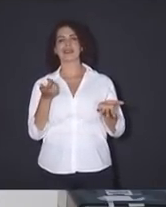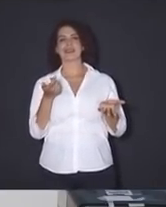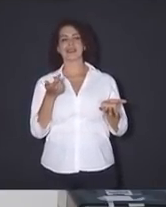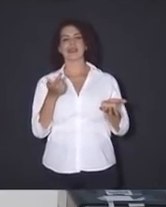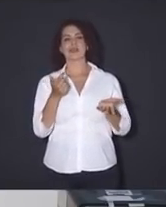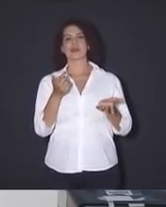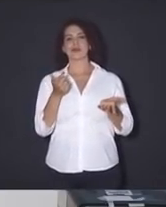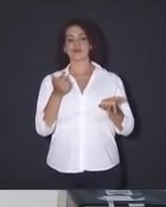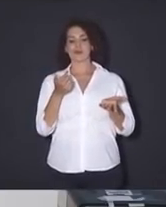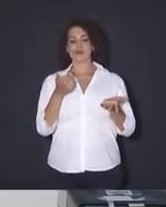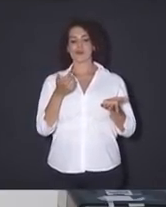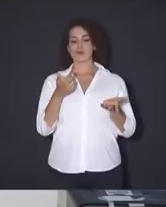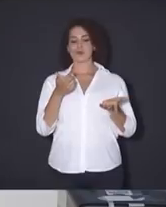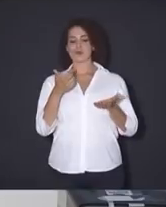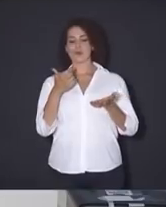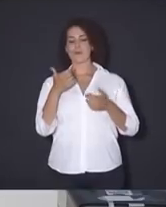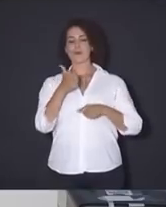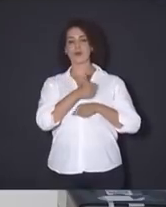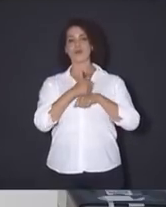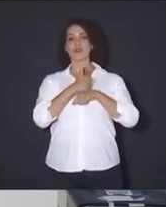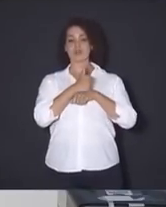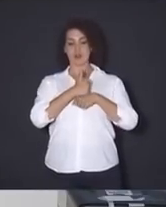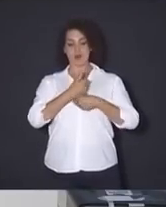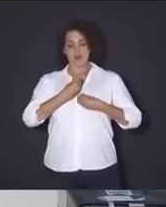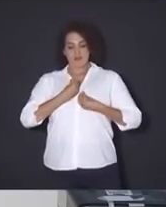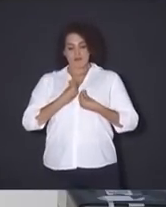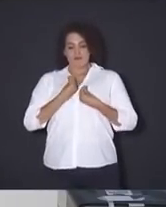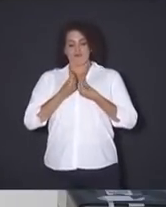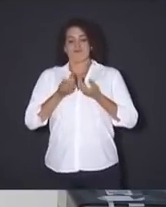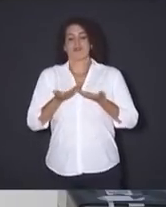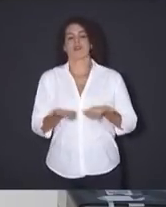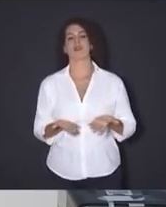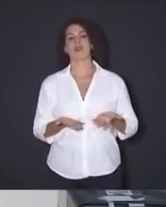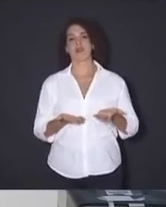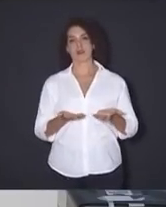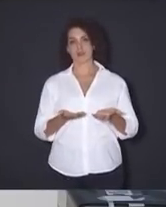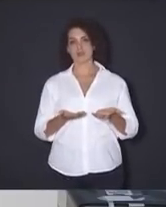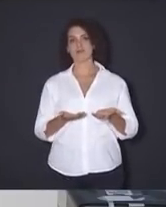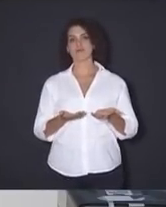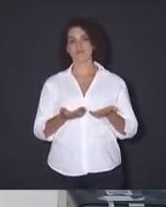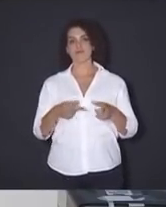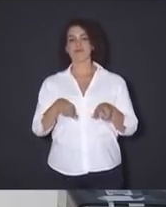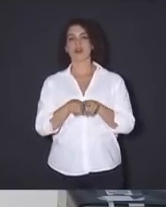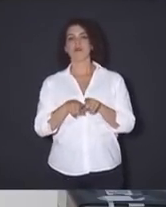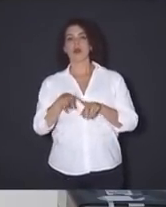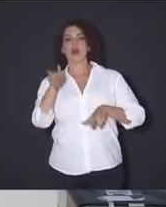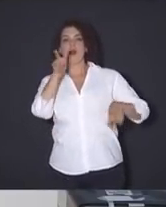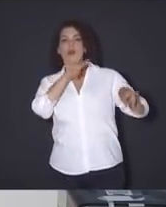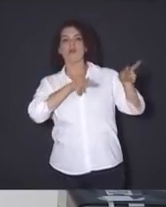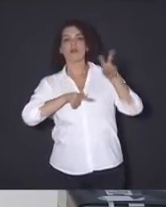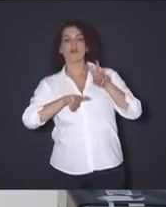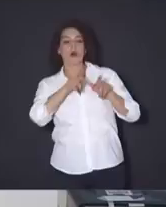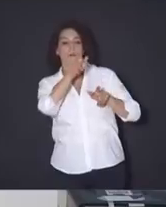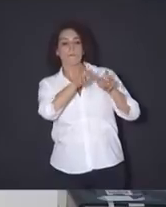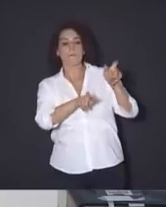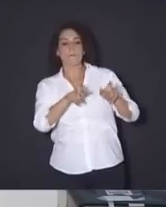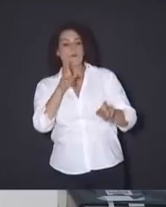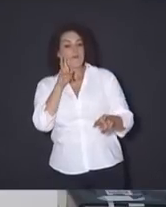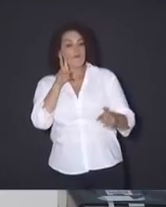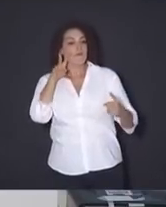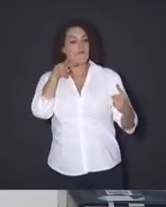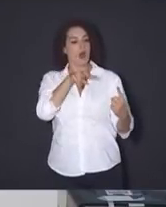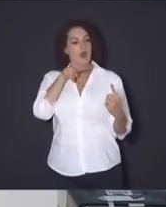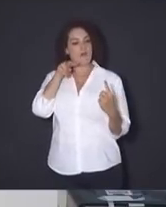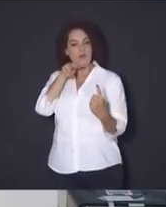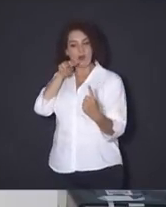é se dar né e você tem uma visão ao turista isso é importante até mesmo que as pessoas digam que às vezes as